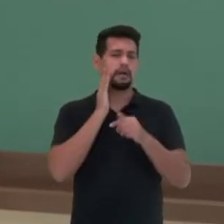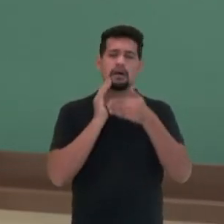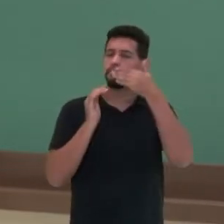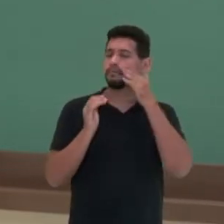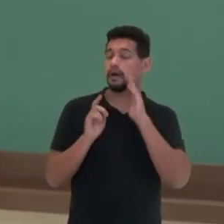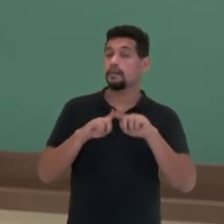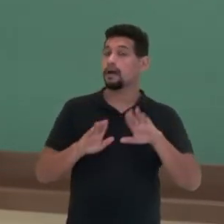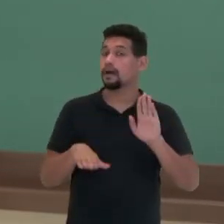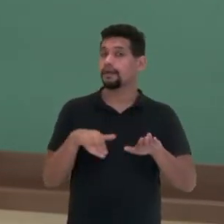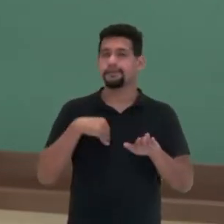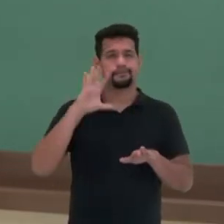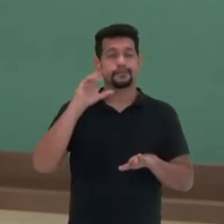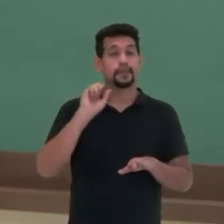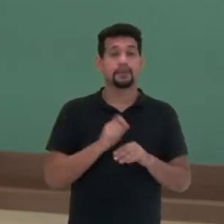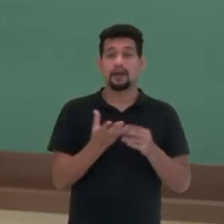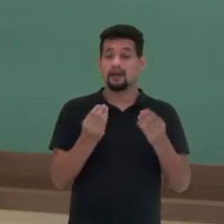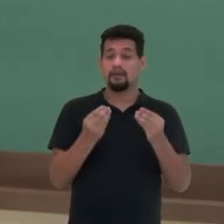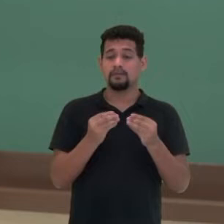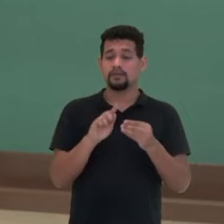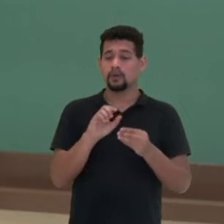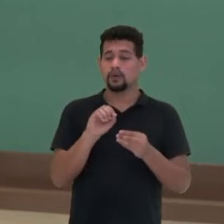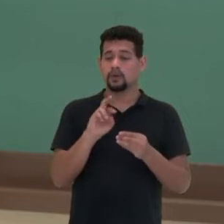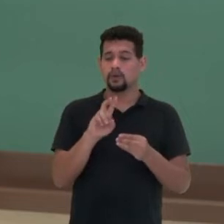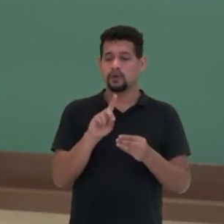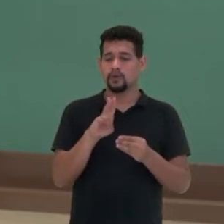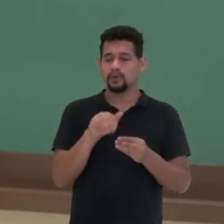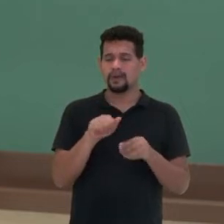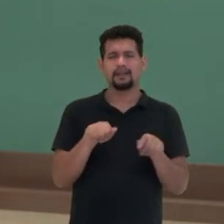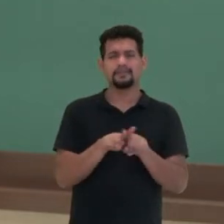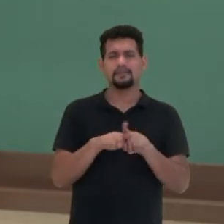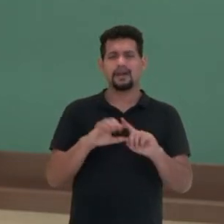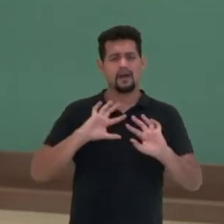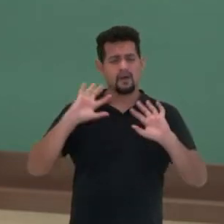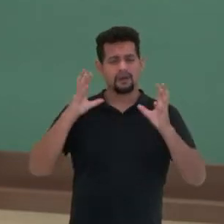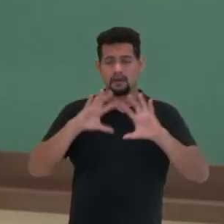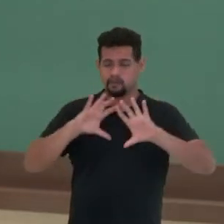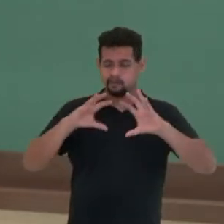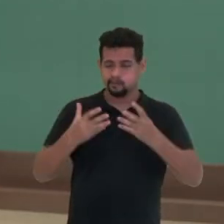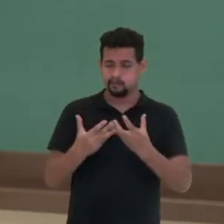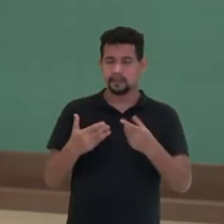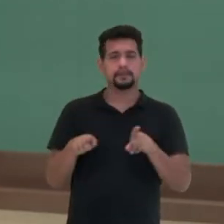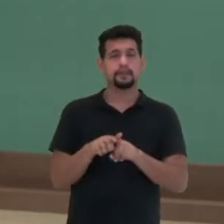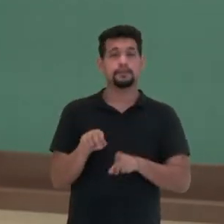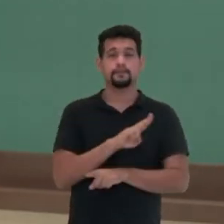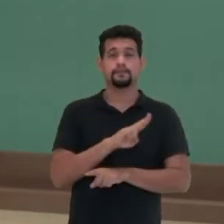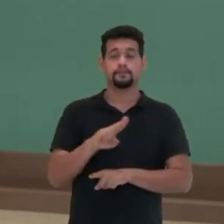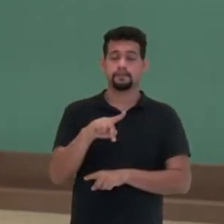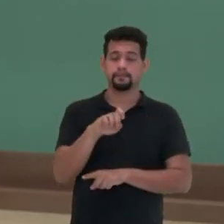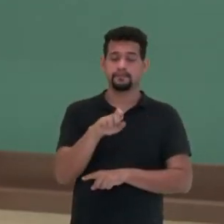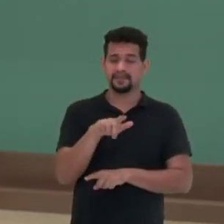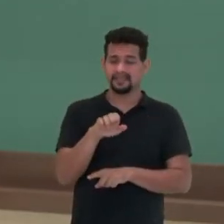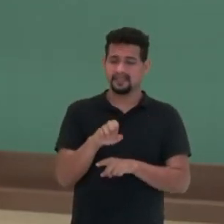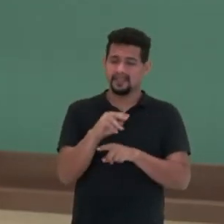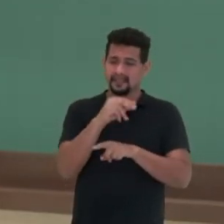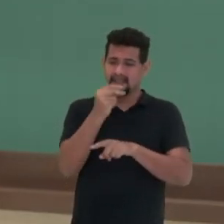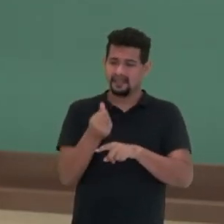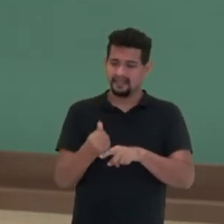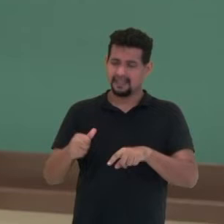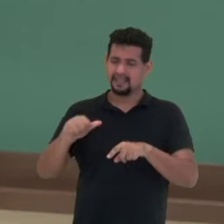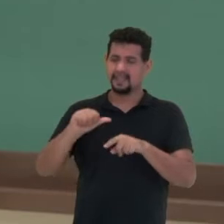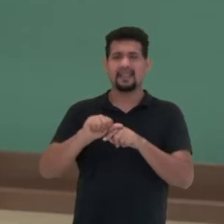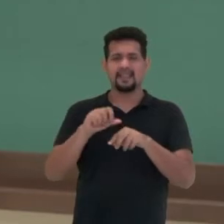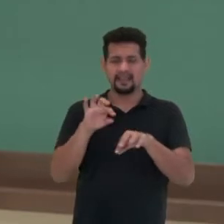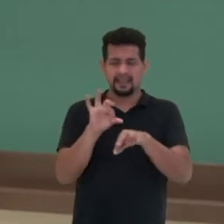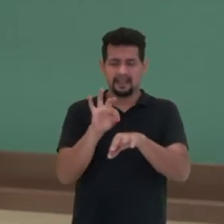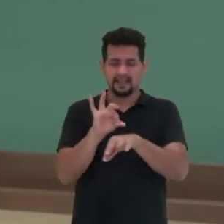às vezes ocorre um acúmulo de gordura, um acúmulo de pele descamada, né, células